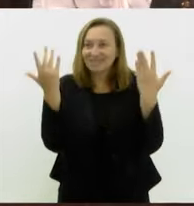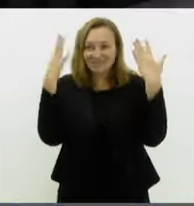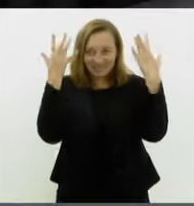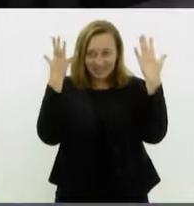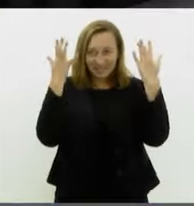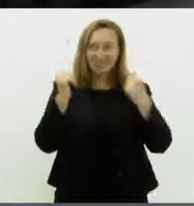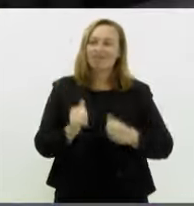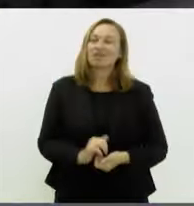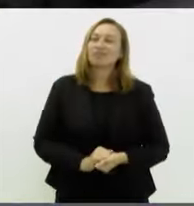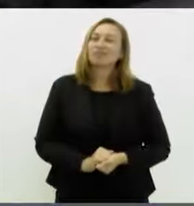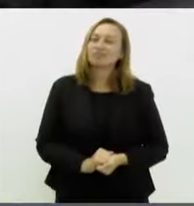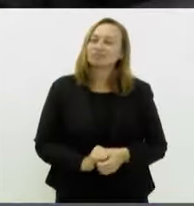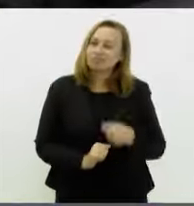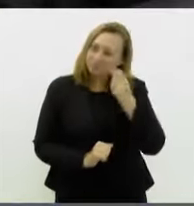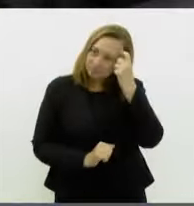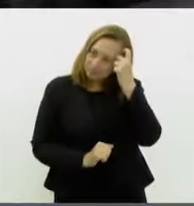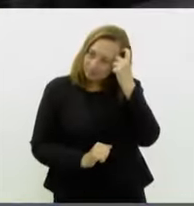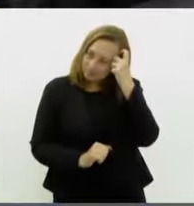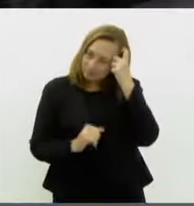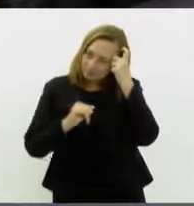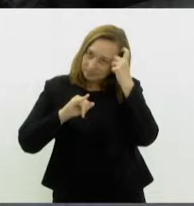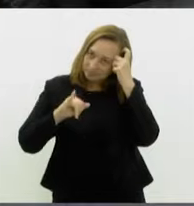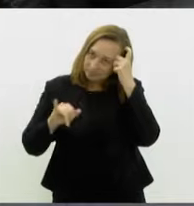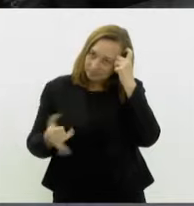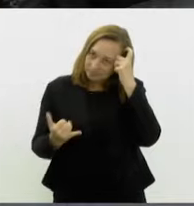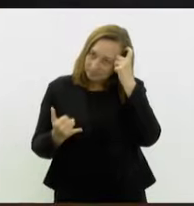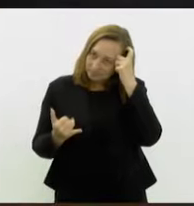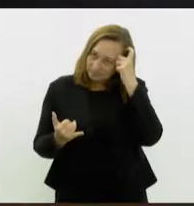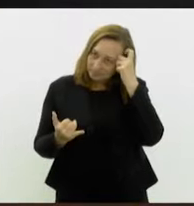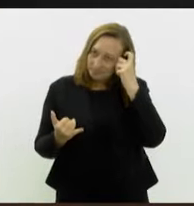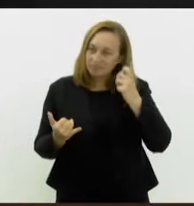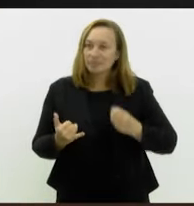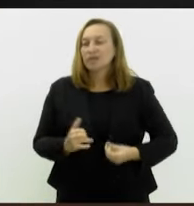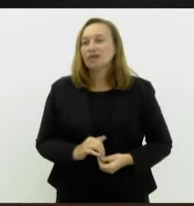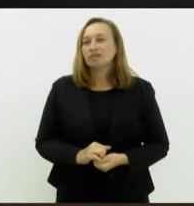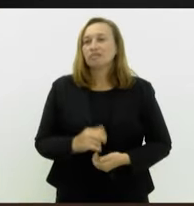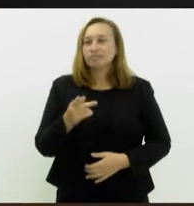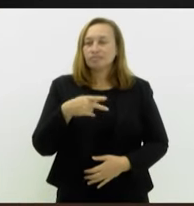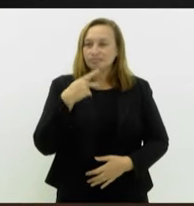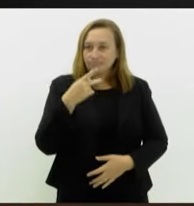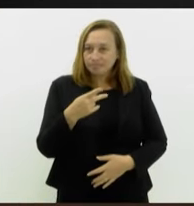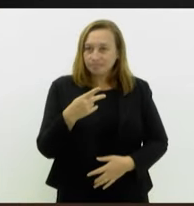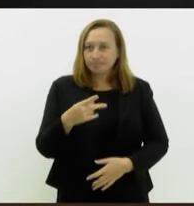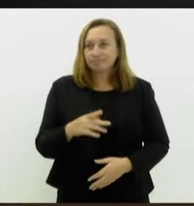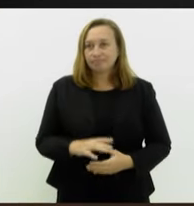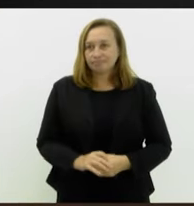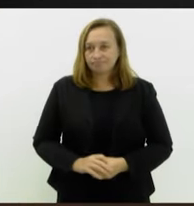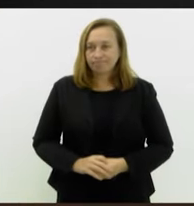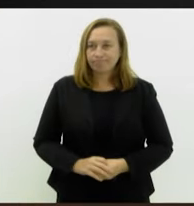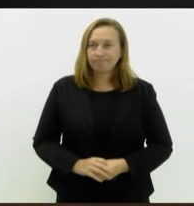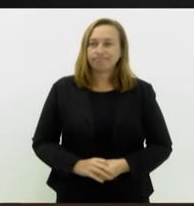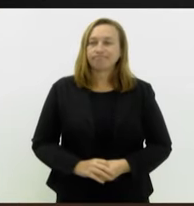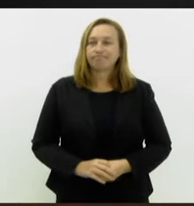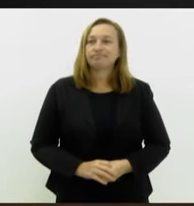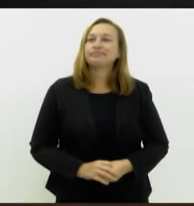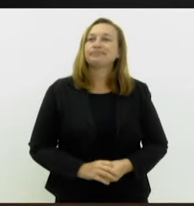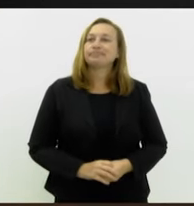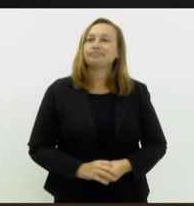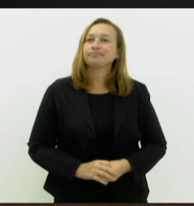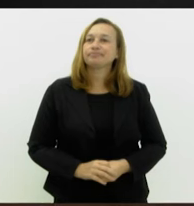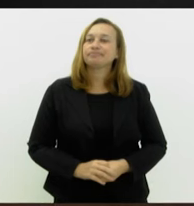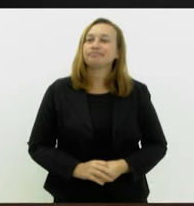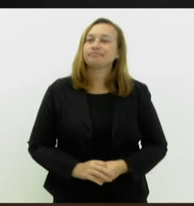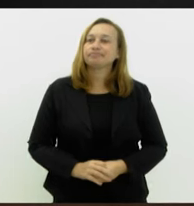obrigada aproveitando eh vou vou aproveitar a fala da já estava aqui na minha lista